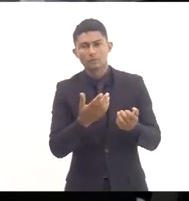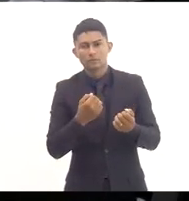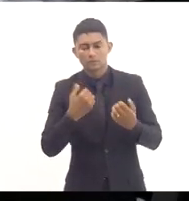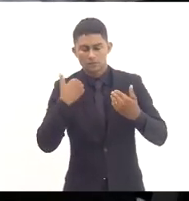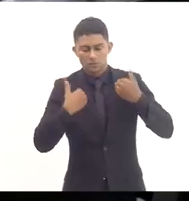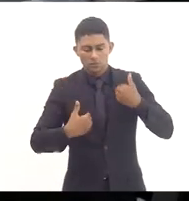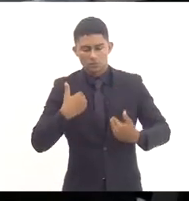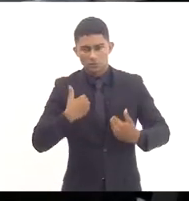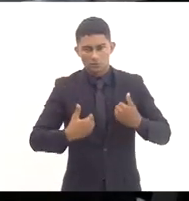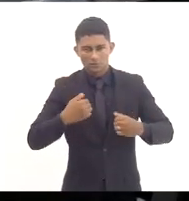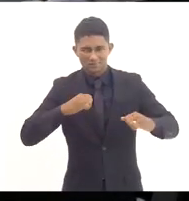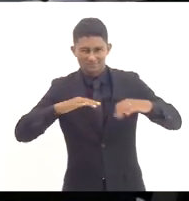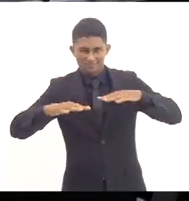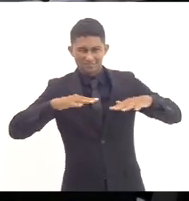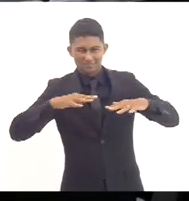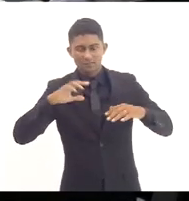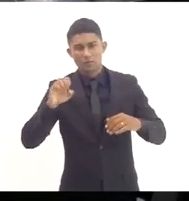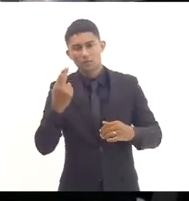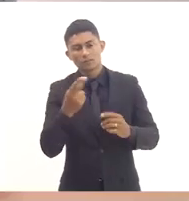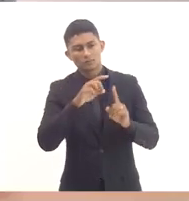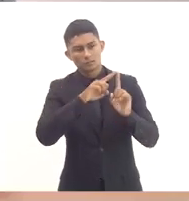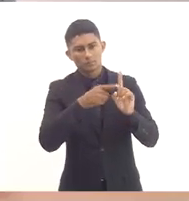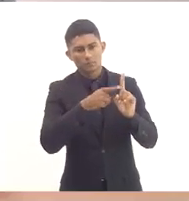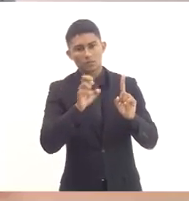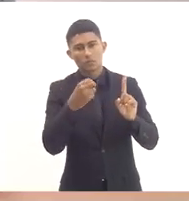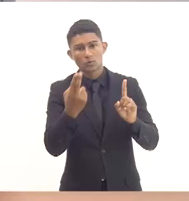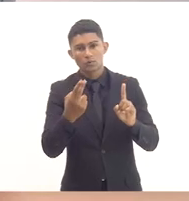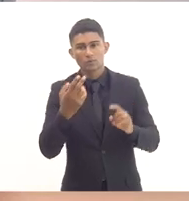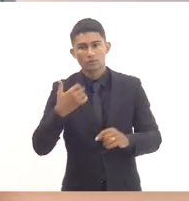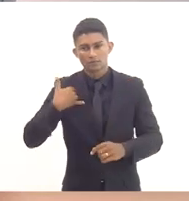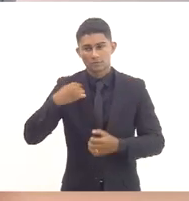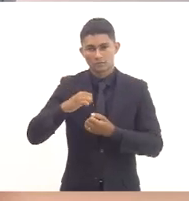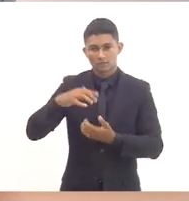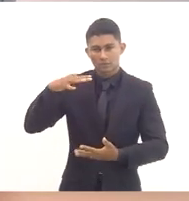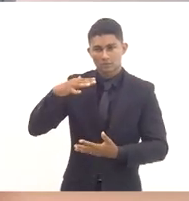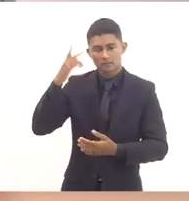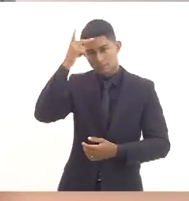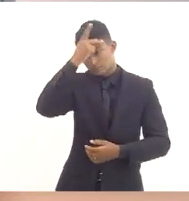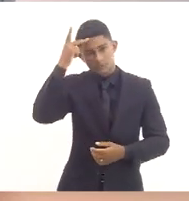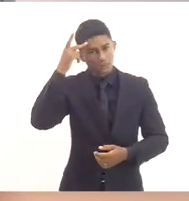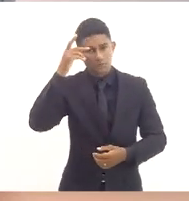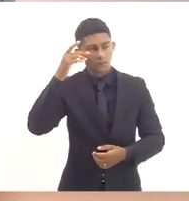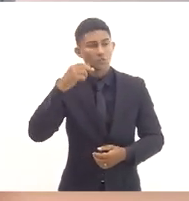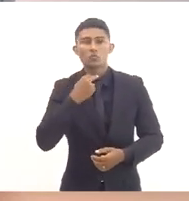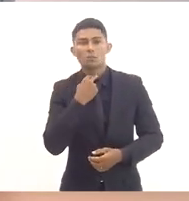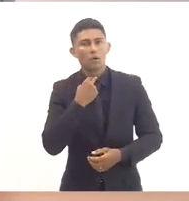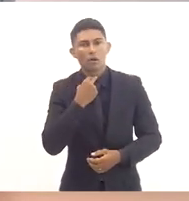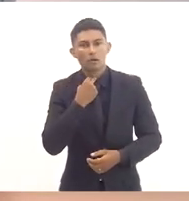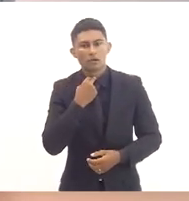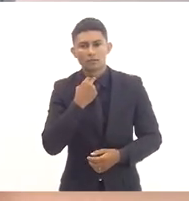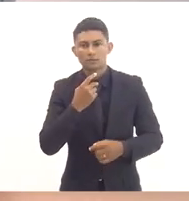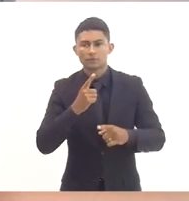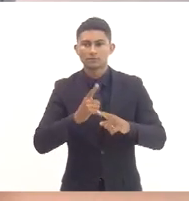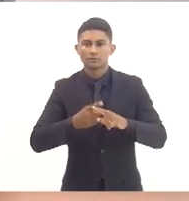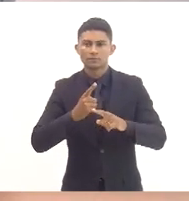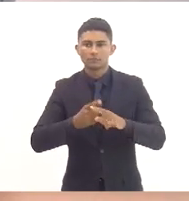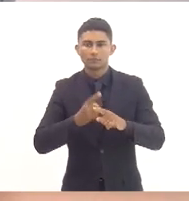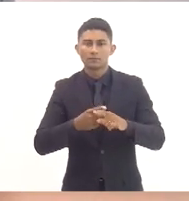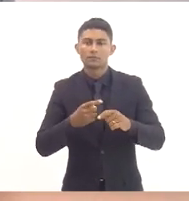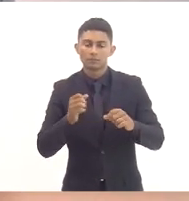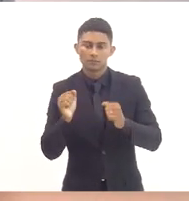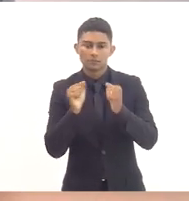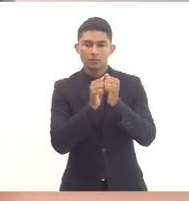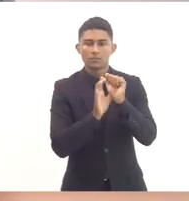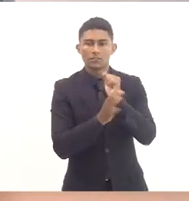mobilidade reduzida ou de gestante ou de idoso ou seja de qualquer um que não possa não consiga por se prover a sua segurança